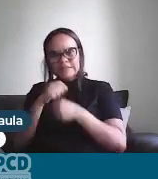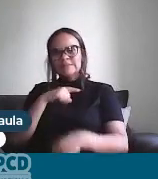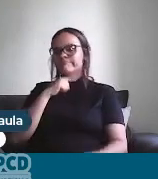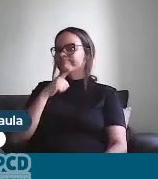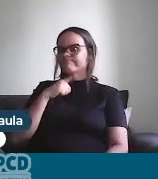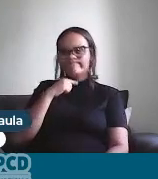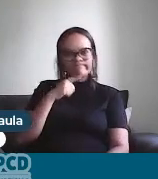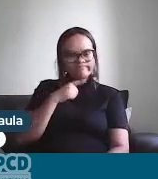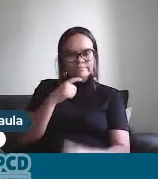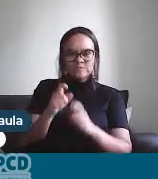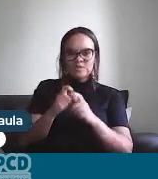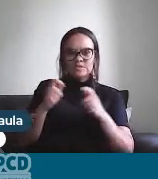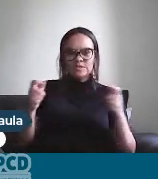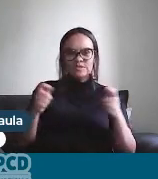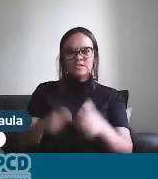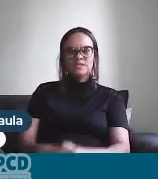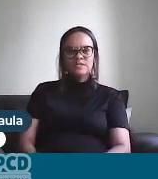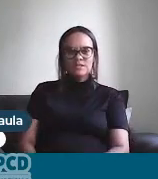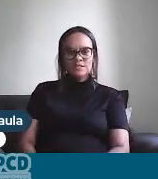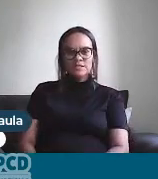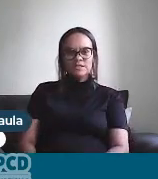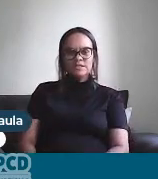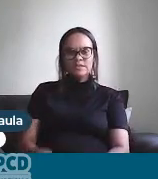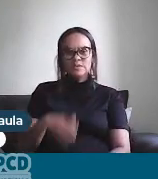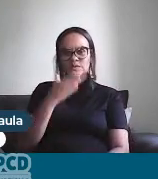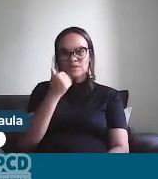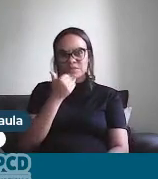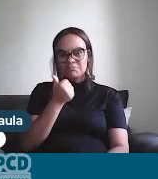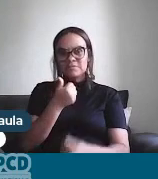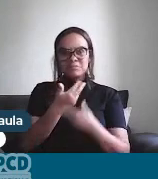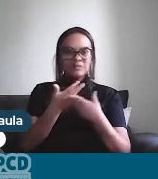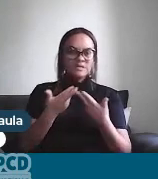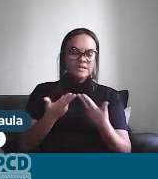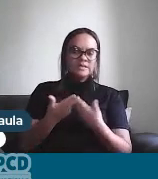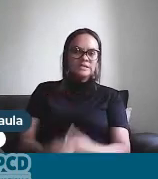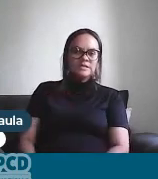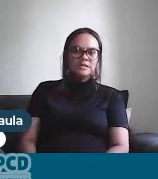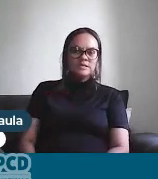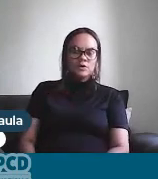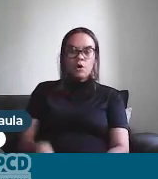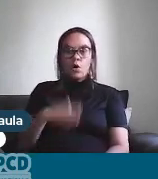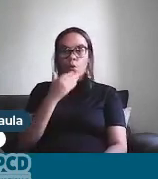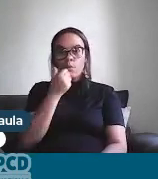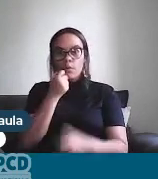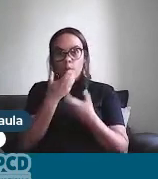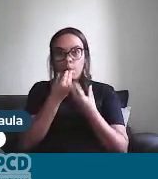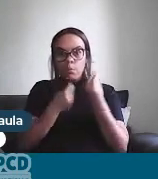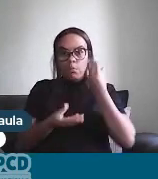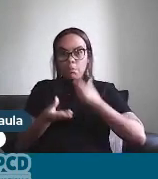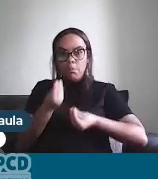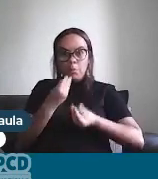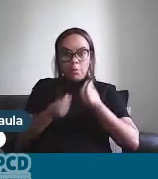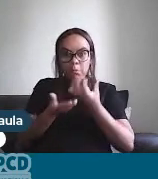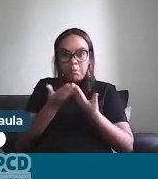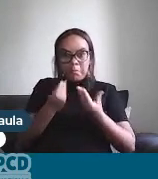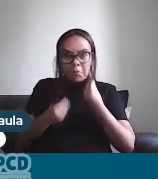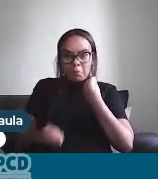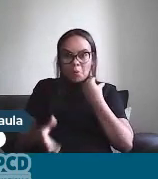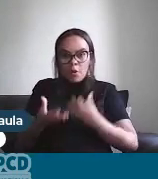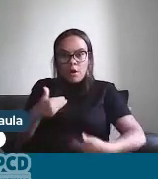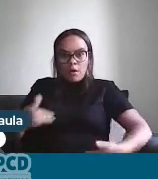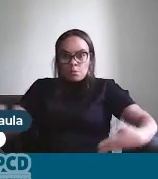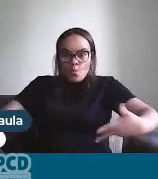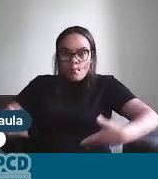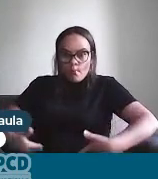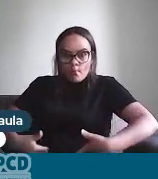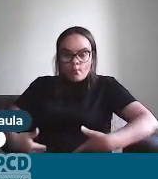ou diminuição da alimentação, enfim, ou a pessoa come mais ou ela come menos, é,